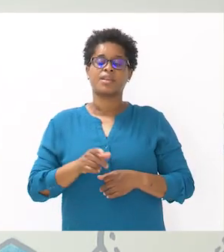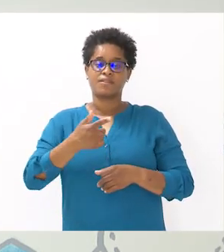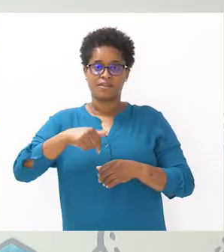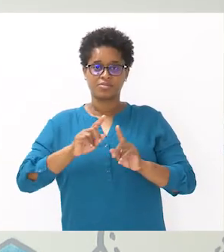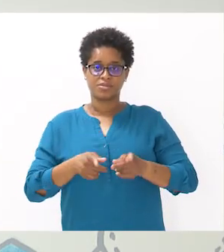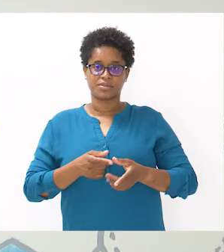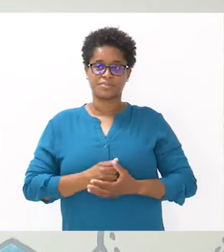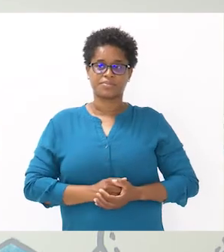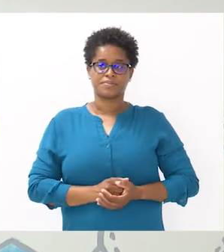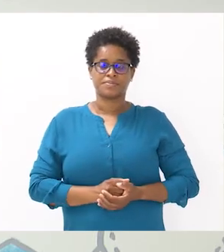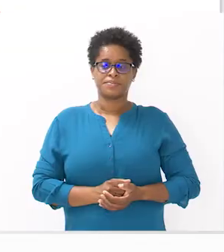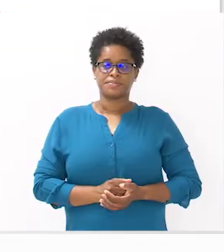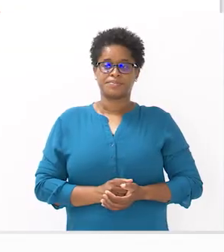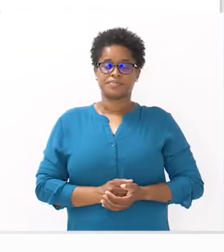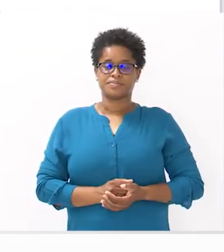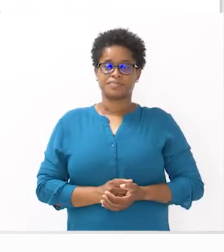lá!